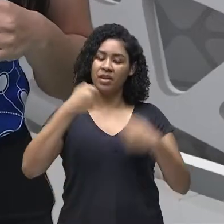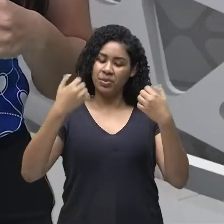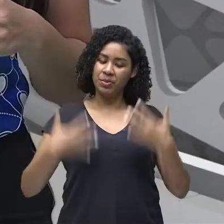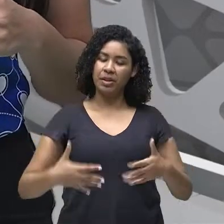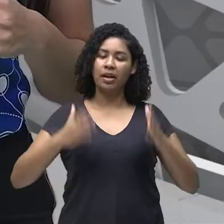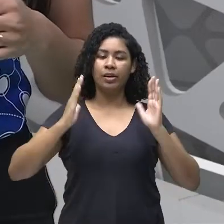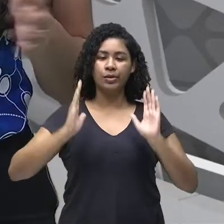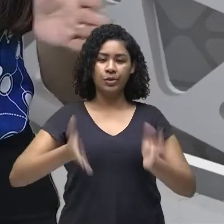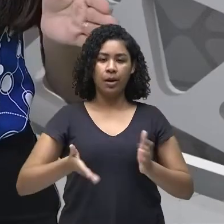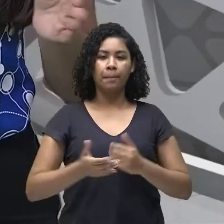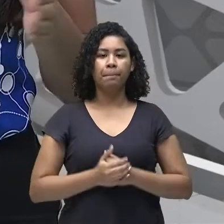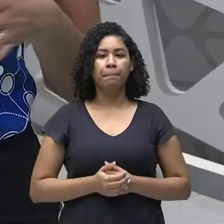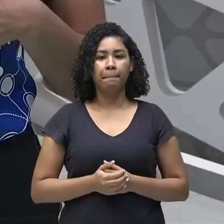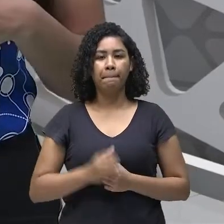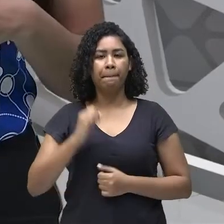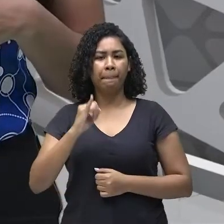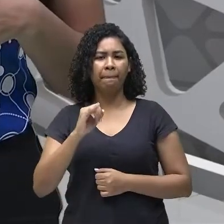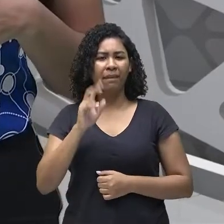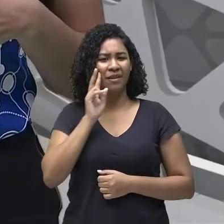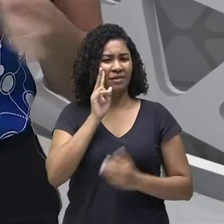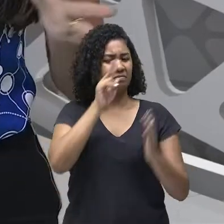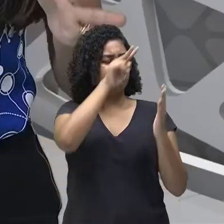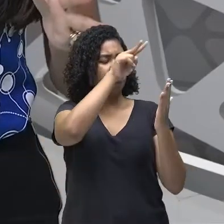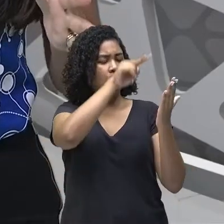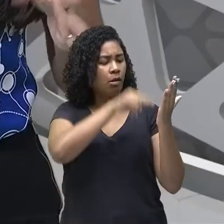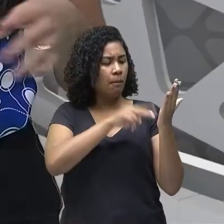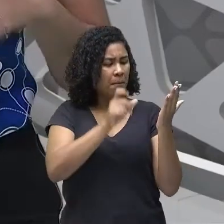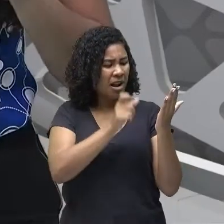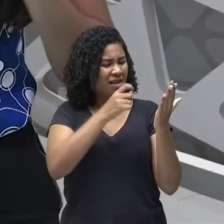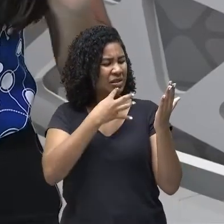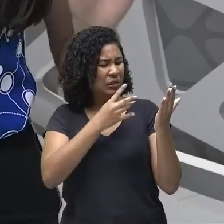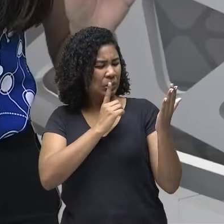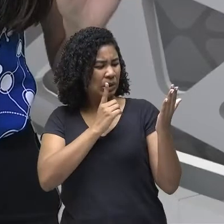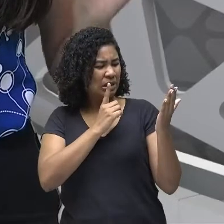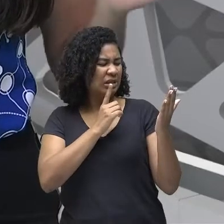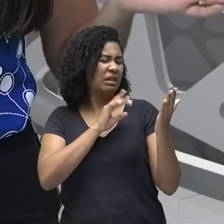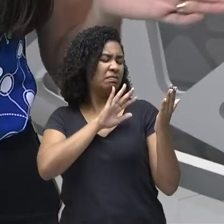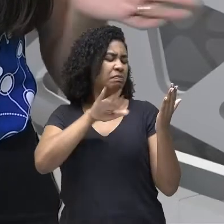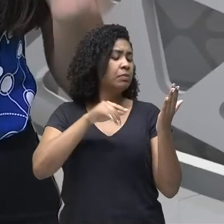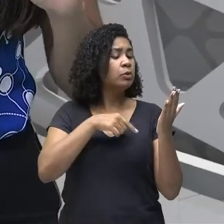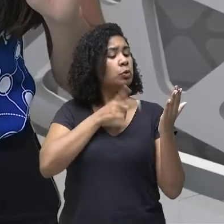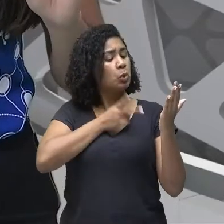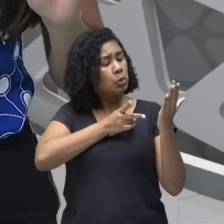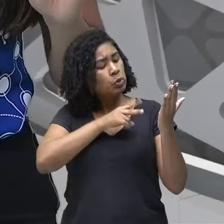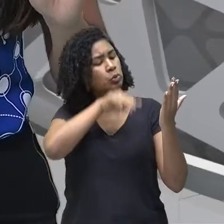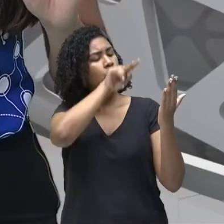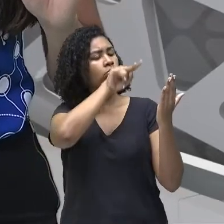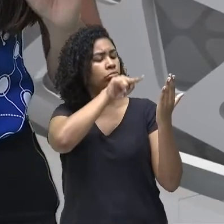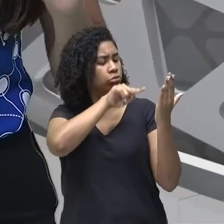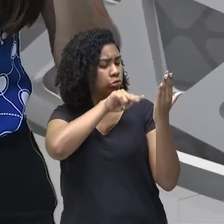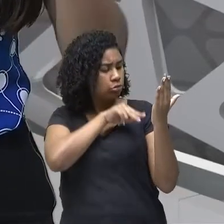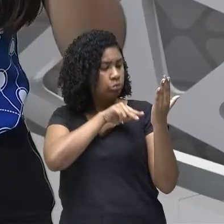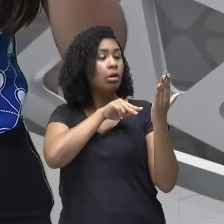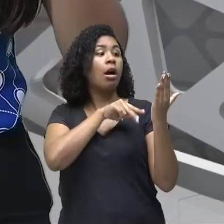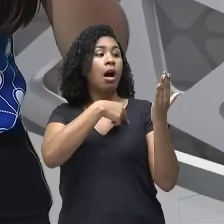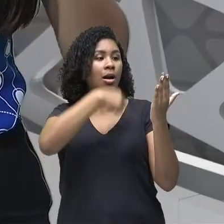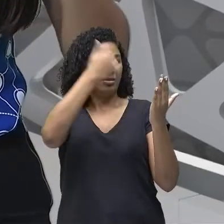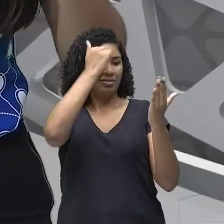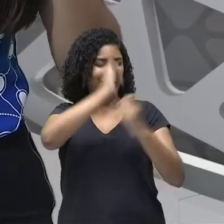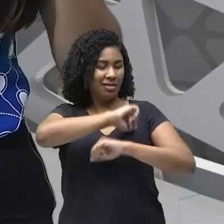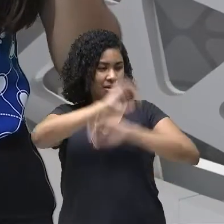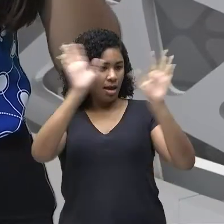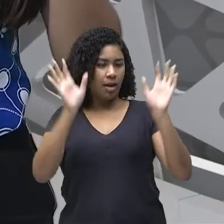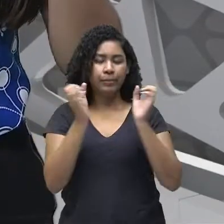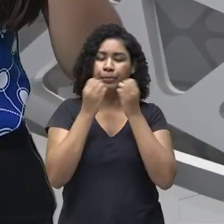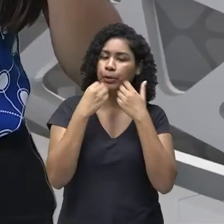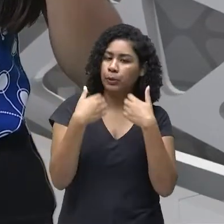uma palavra desconhecida? Continua lendo. E aí, se você entender a ideia geral, ignora aquela palavra. Agora, se comprometer, se